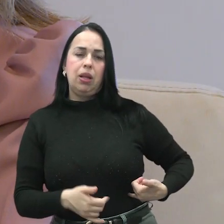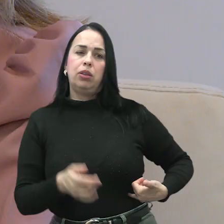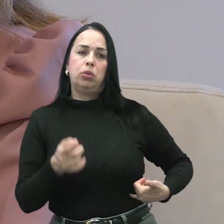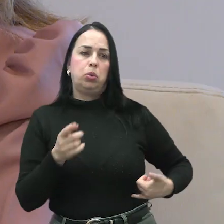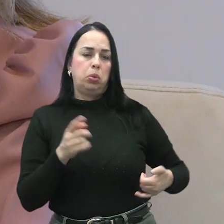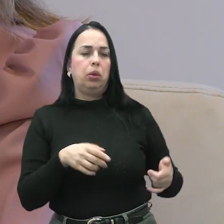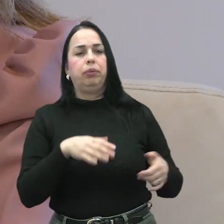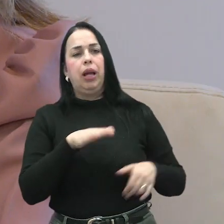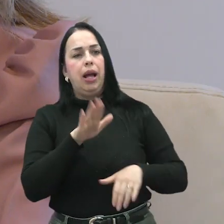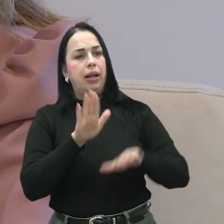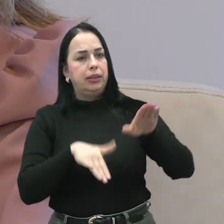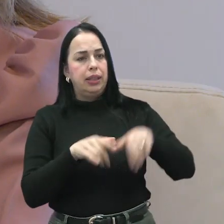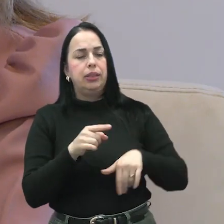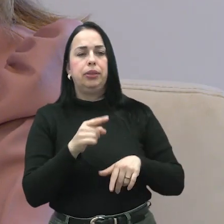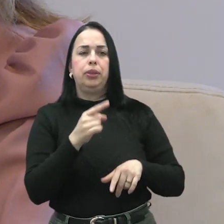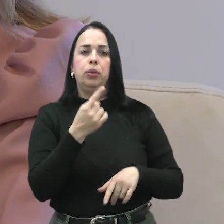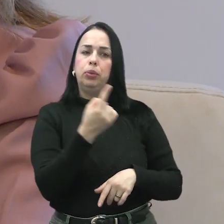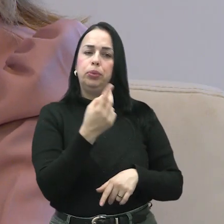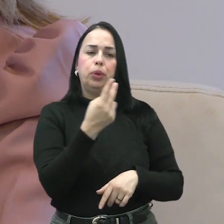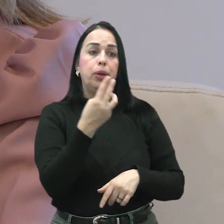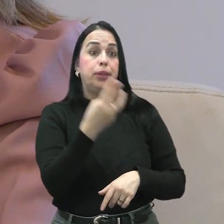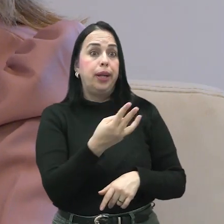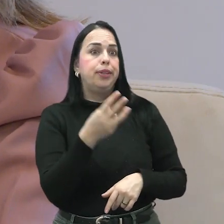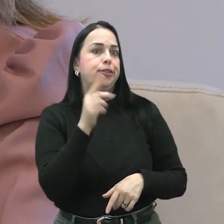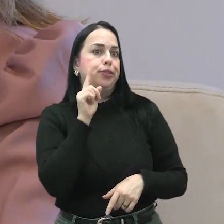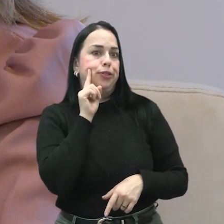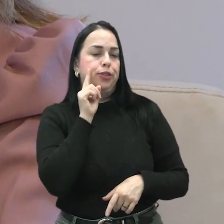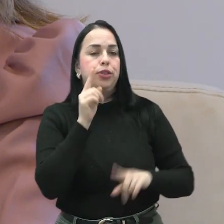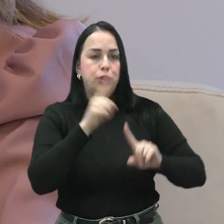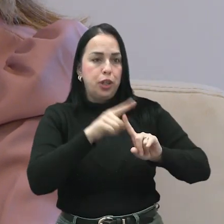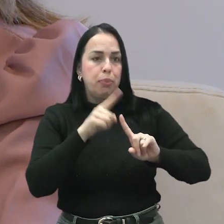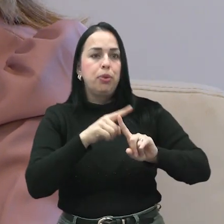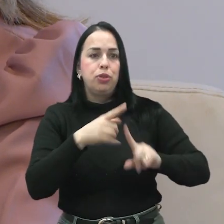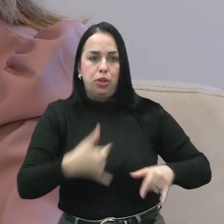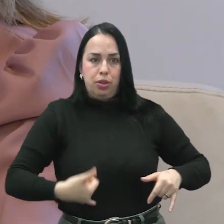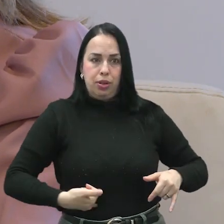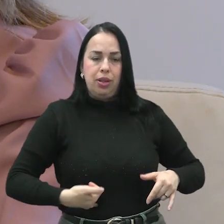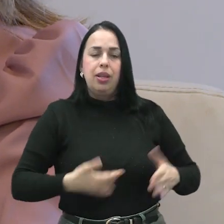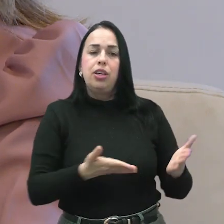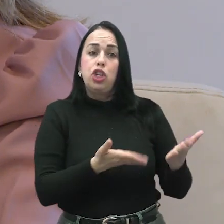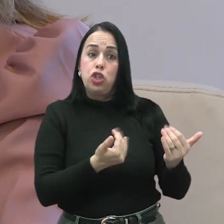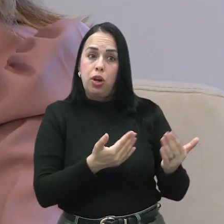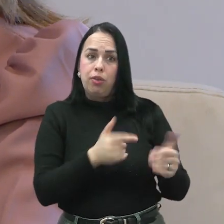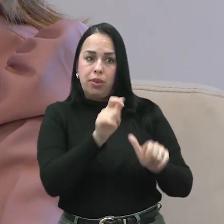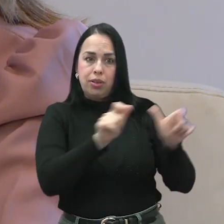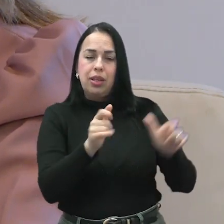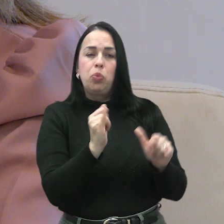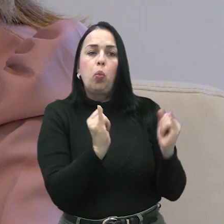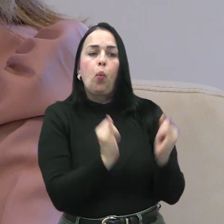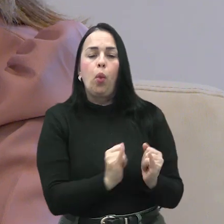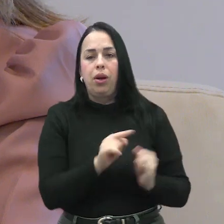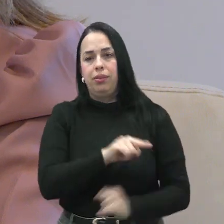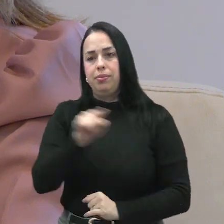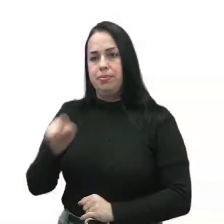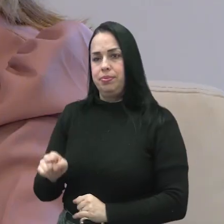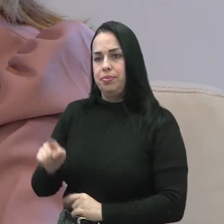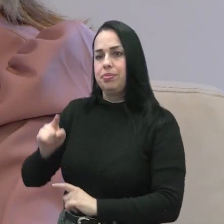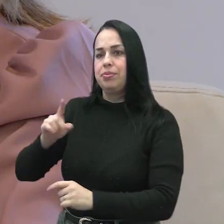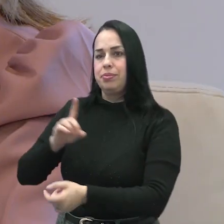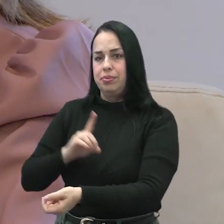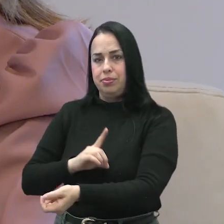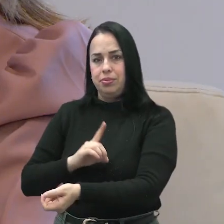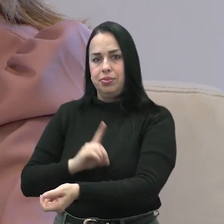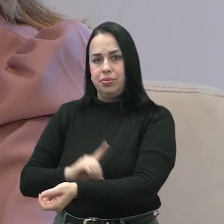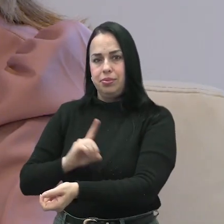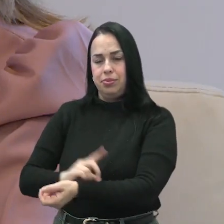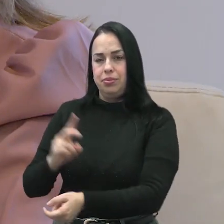início do tratamento, várias vezes ao dia, geralmente mais de um tipo de insulina, e costumam ser pacientes mais jovens e muitas vezes são pacientes magros. O diabetes tipo